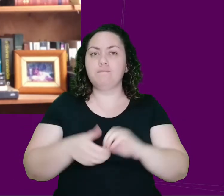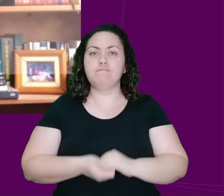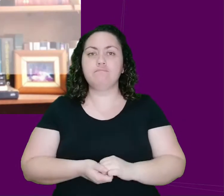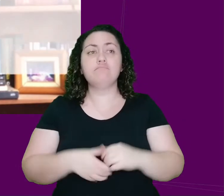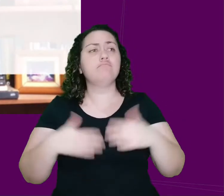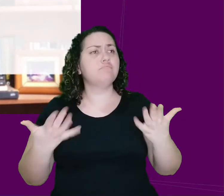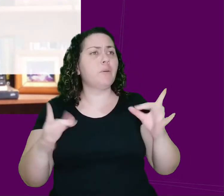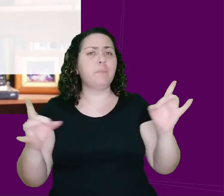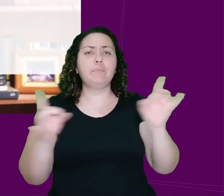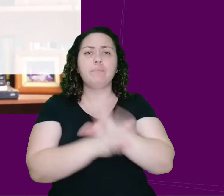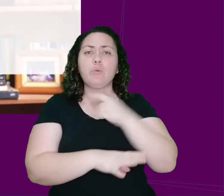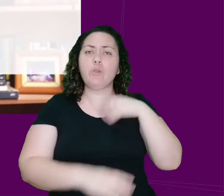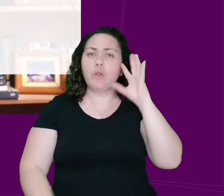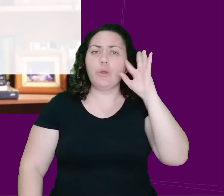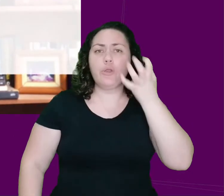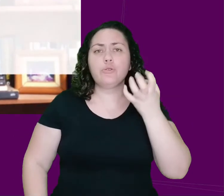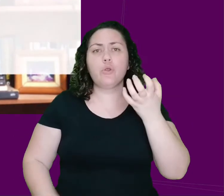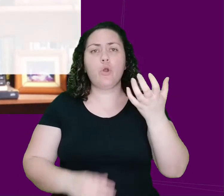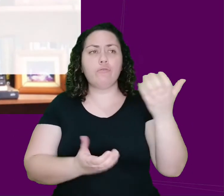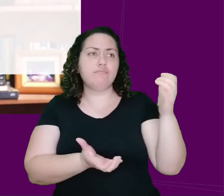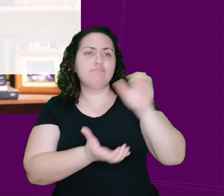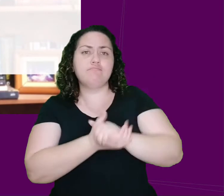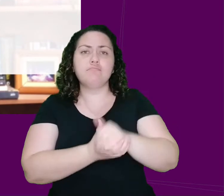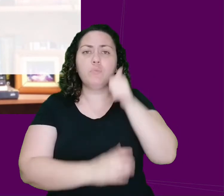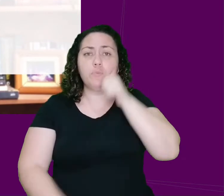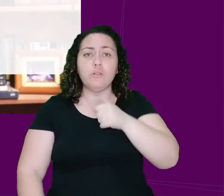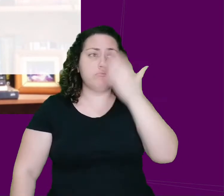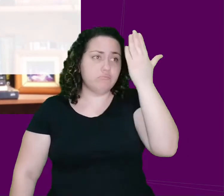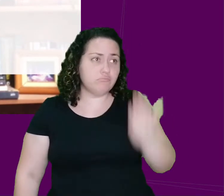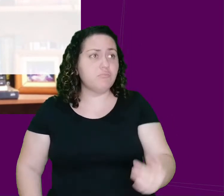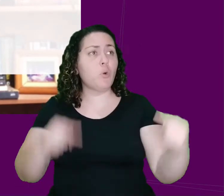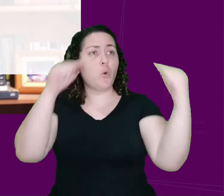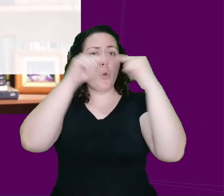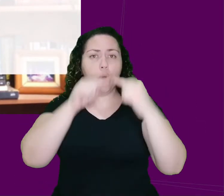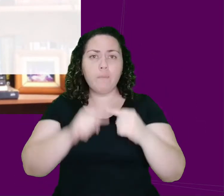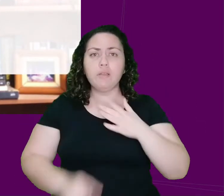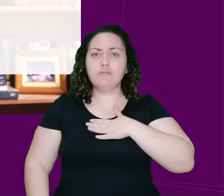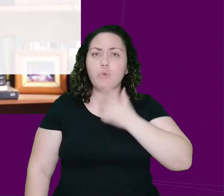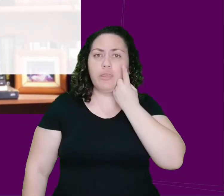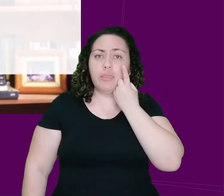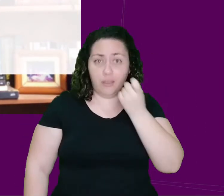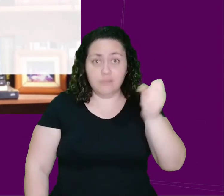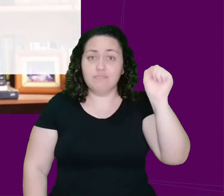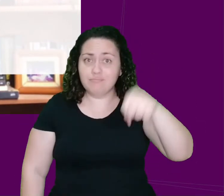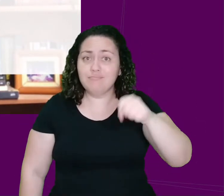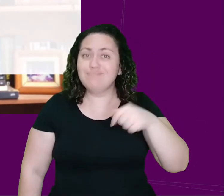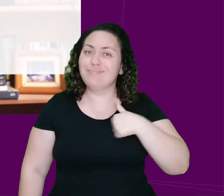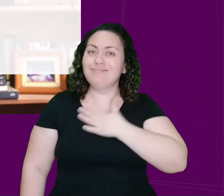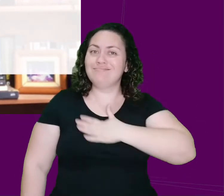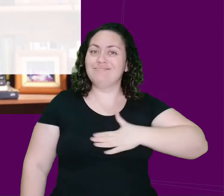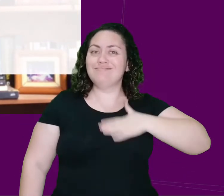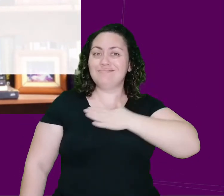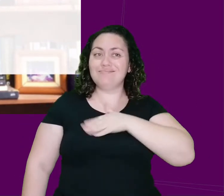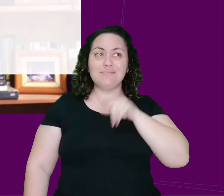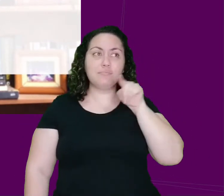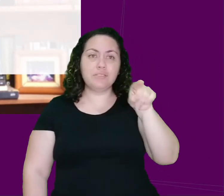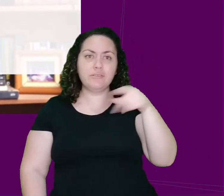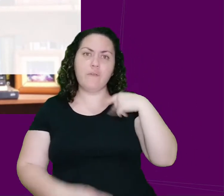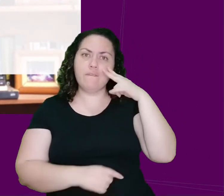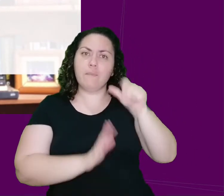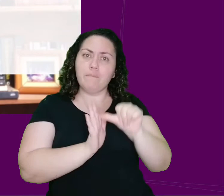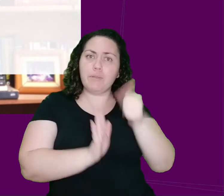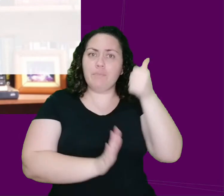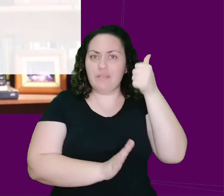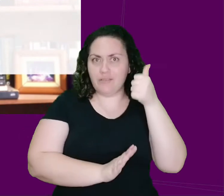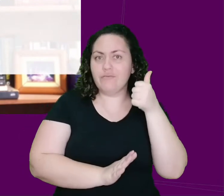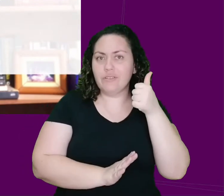ela: "Está aí, resolvi escolher uma companheira e como a senhora me quadra. Sim, como me engracei com a senhora quando